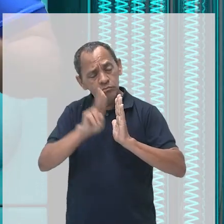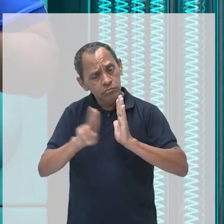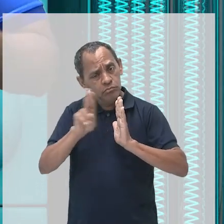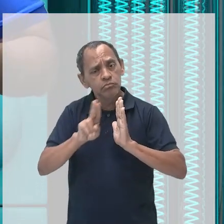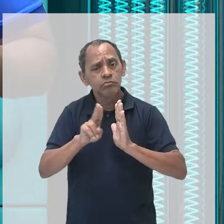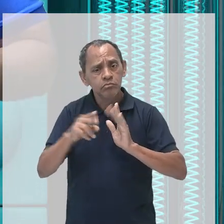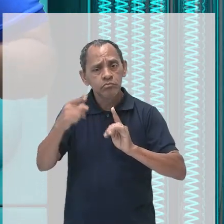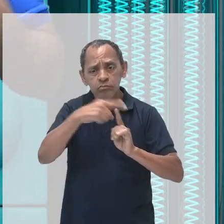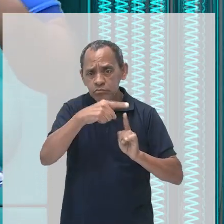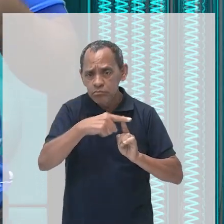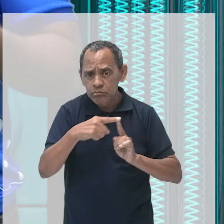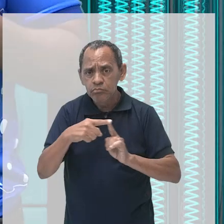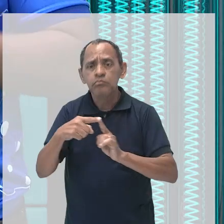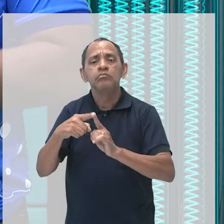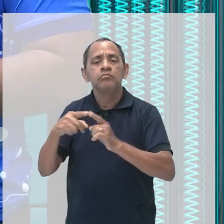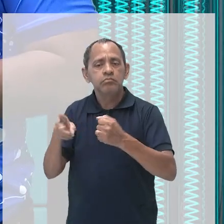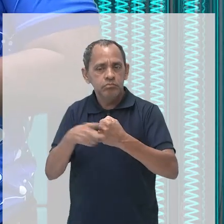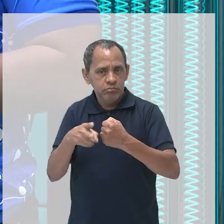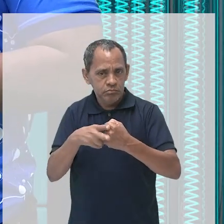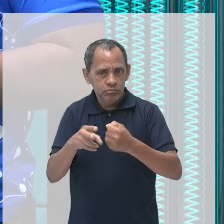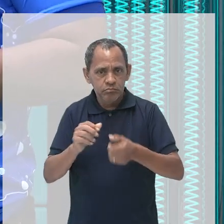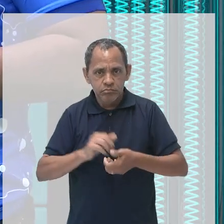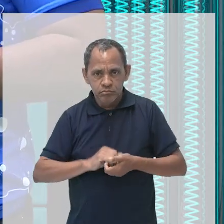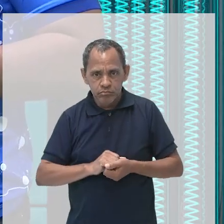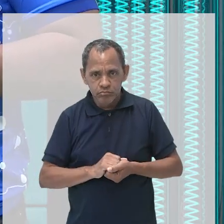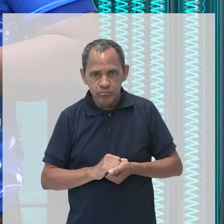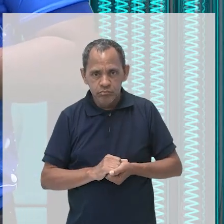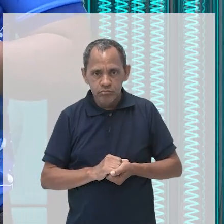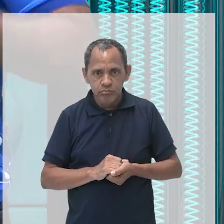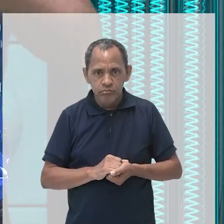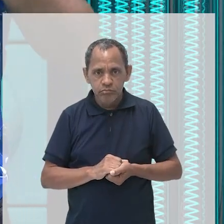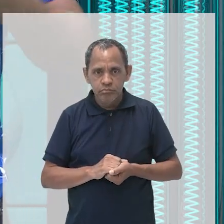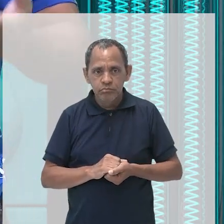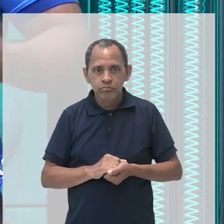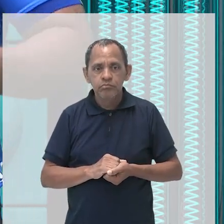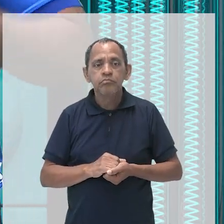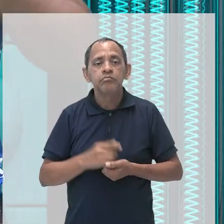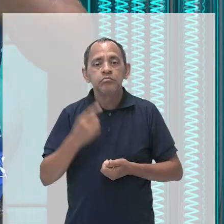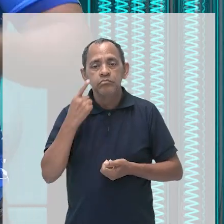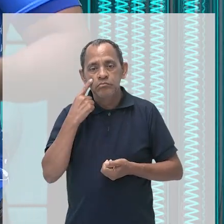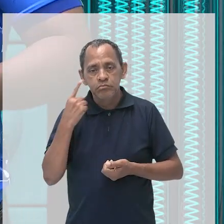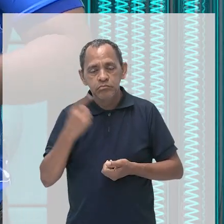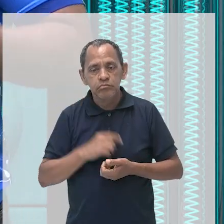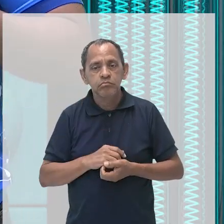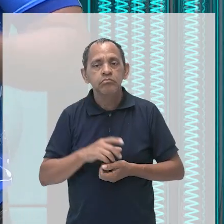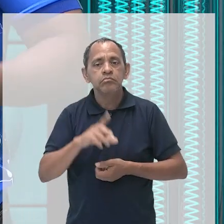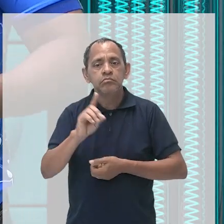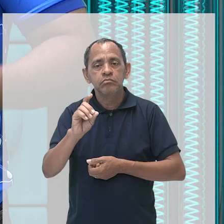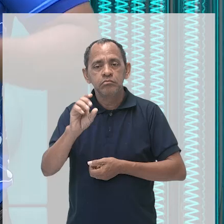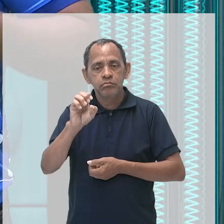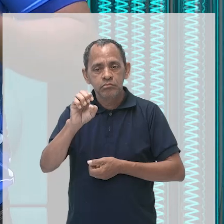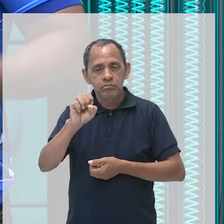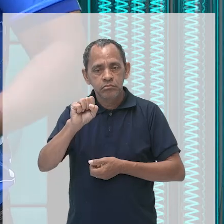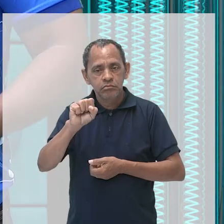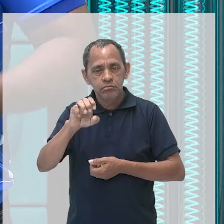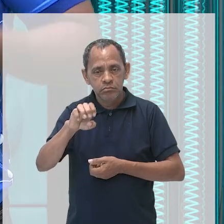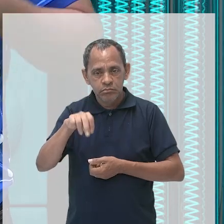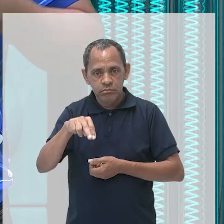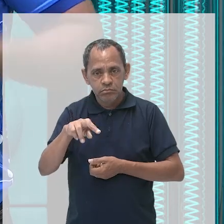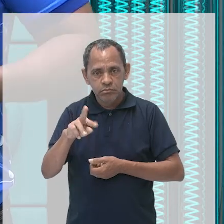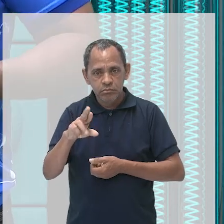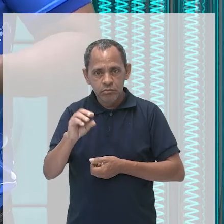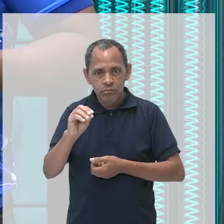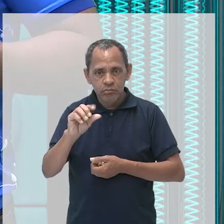desses modos imperativos, dos verbos no modo imperativo. A gente tem verbo desenrola, limpa,